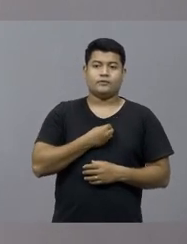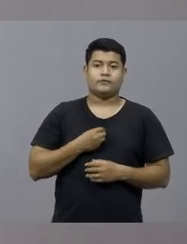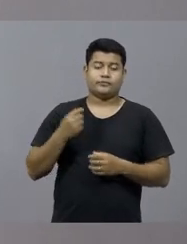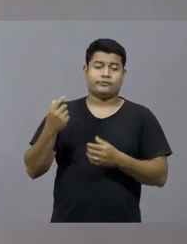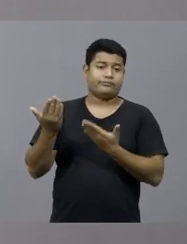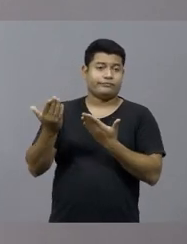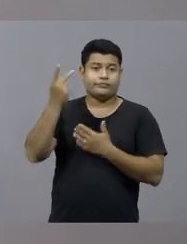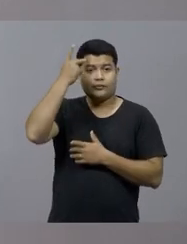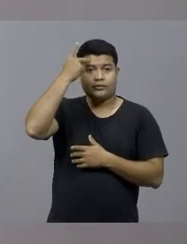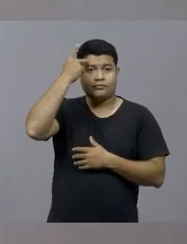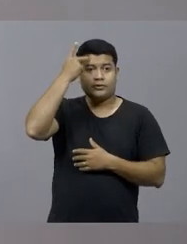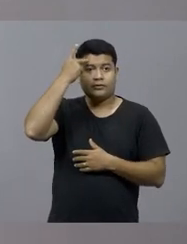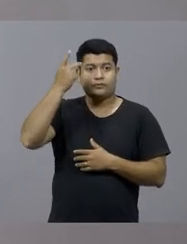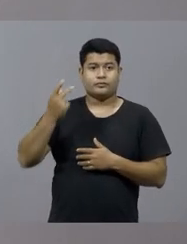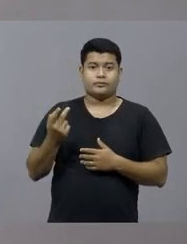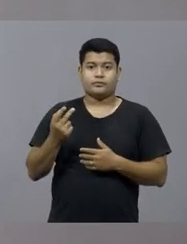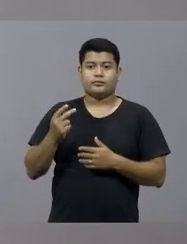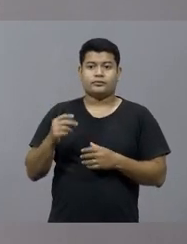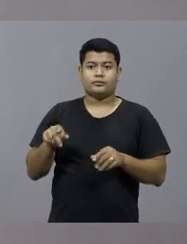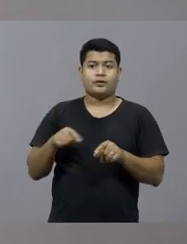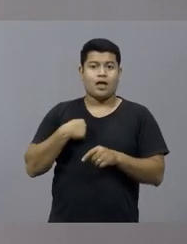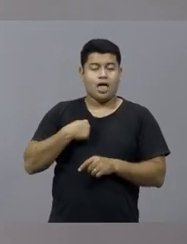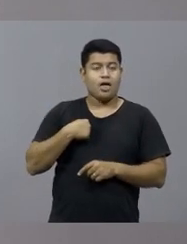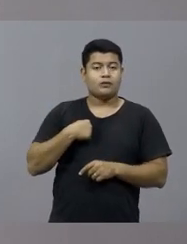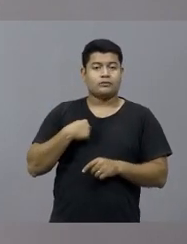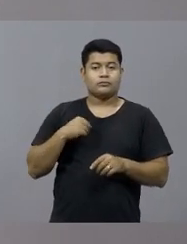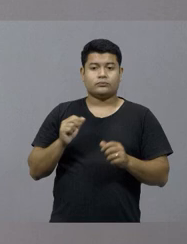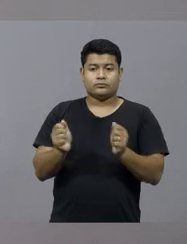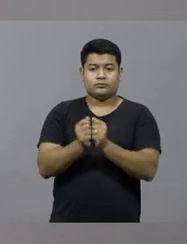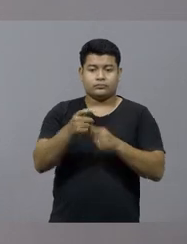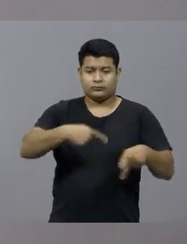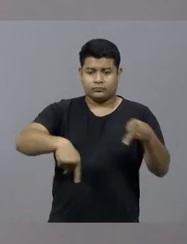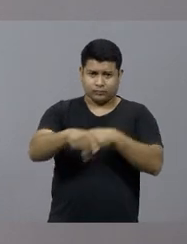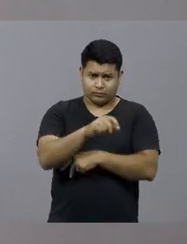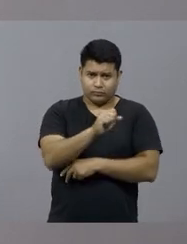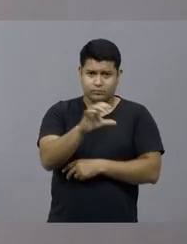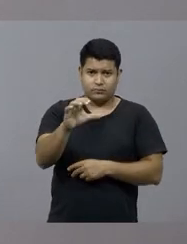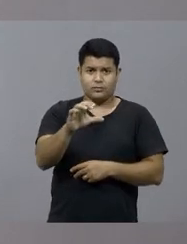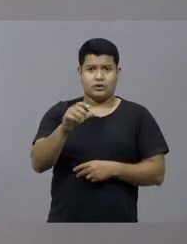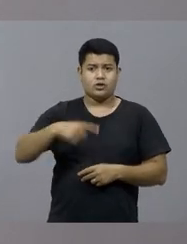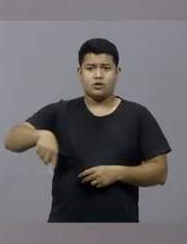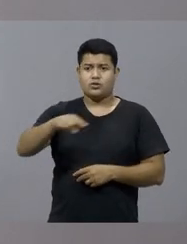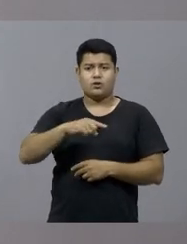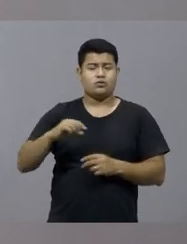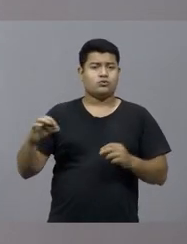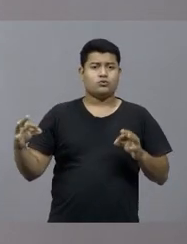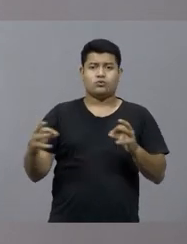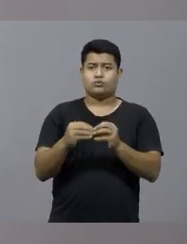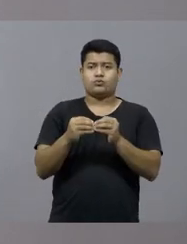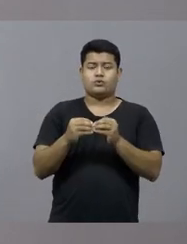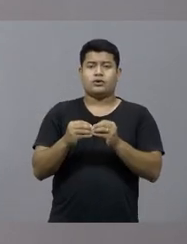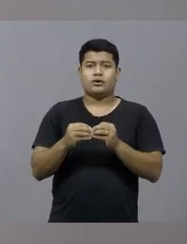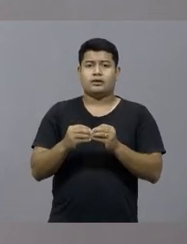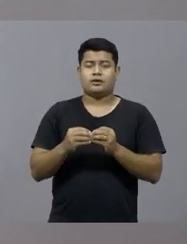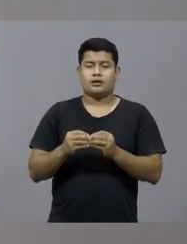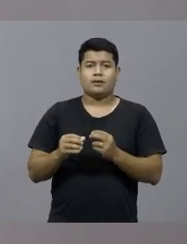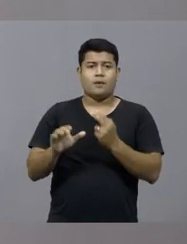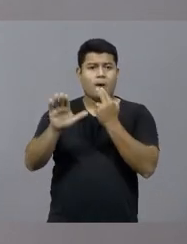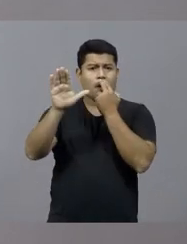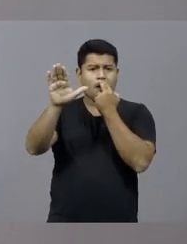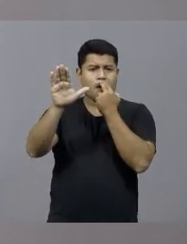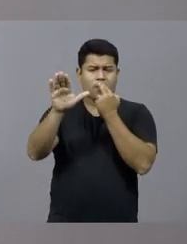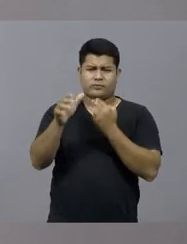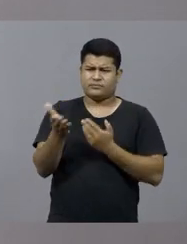o meu nome e os catarinenses em geral, falando aí sobre nazismo, sobre sermos nazistas. Eu gostaria de denunciar aqui, senhores, essa